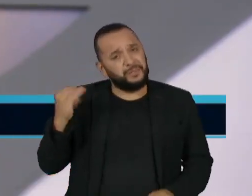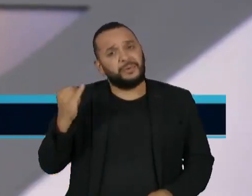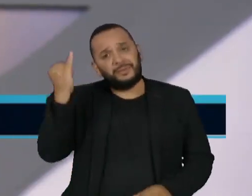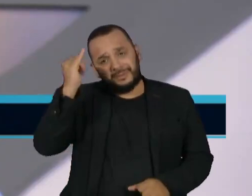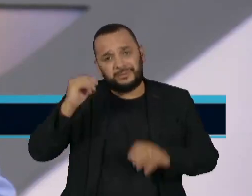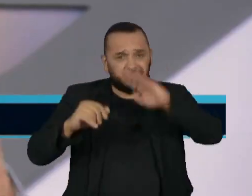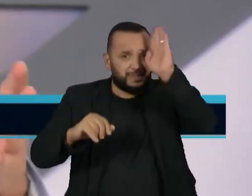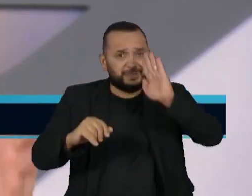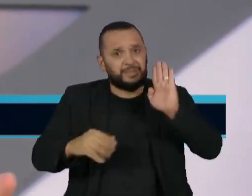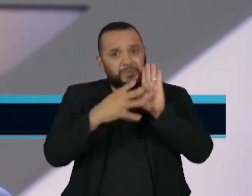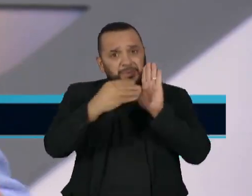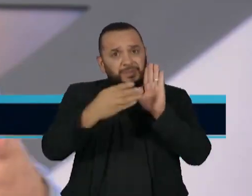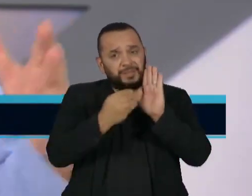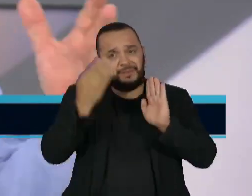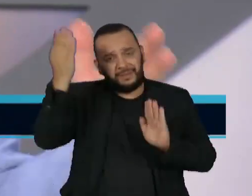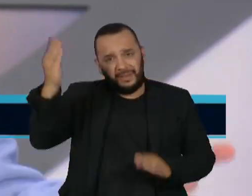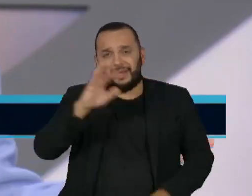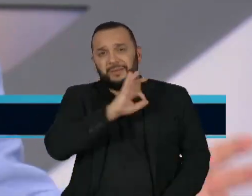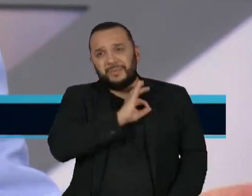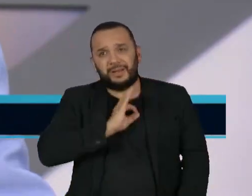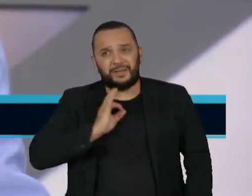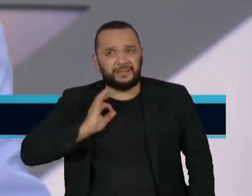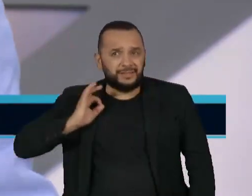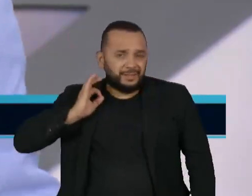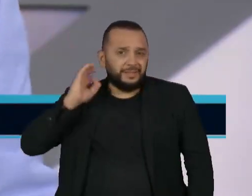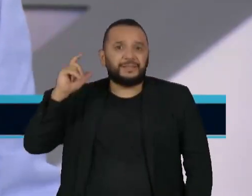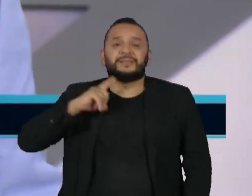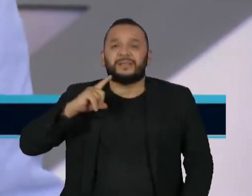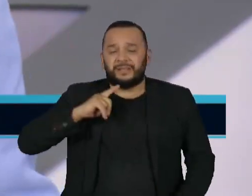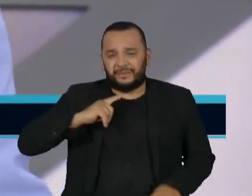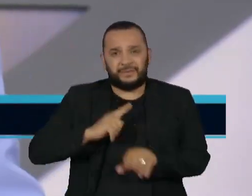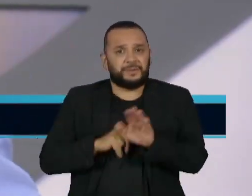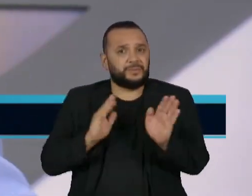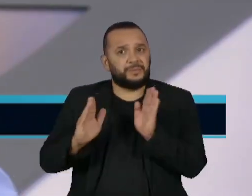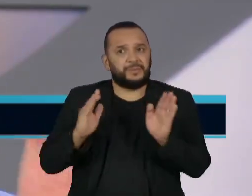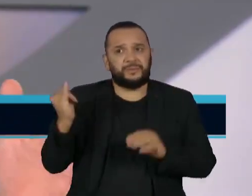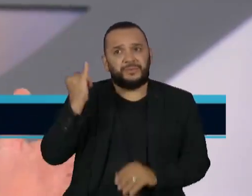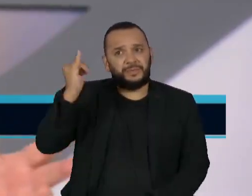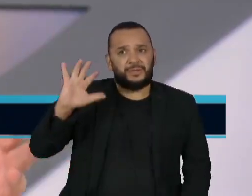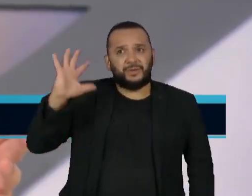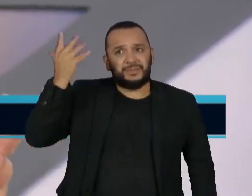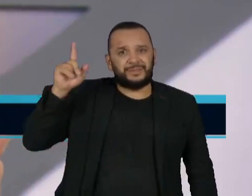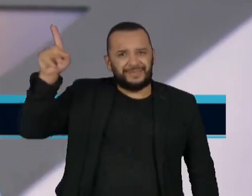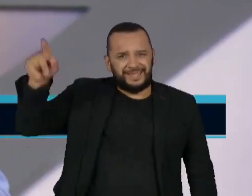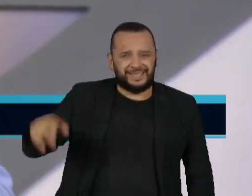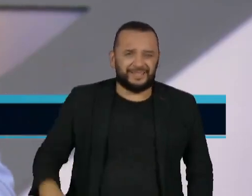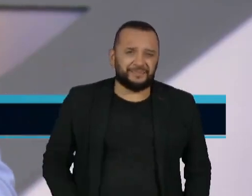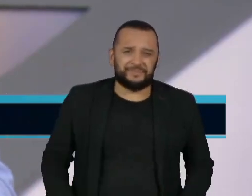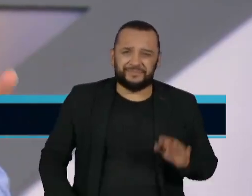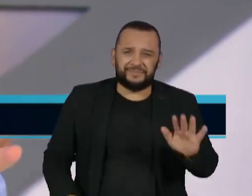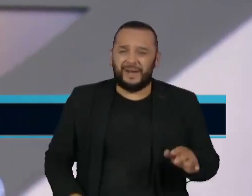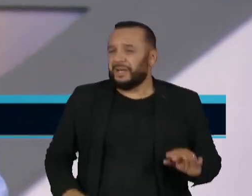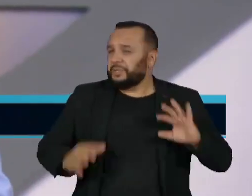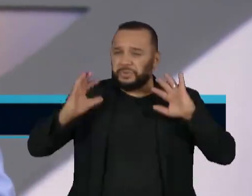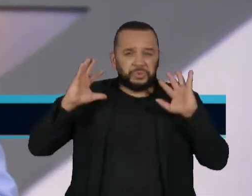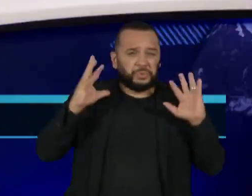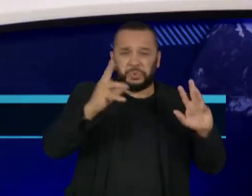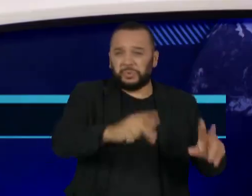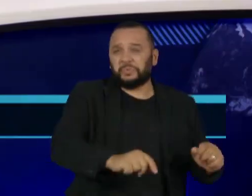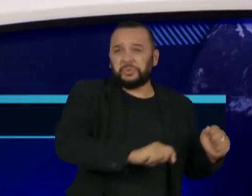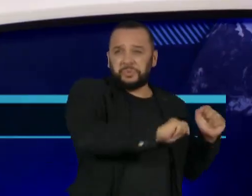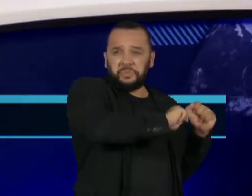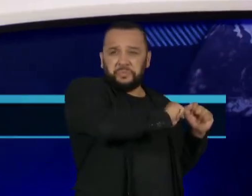enorme lá, Marina Silva, teve cenas importantes que aconteceram lá. Mas cria-se um ambiente